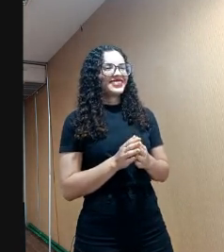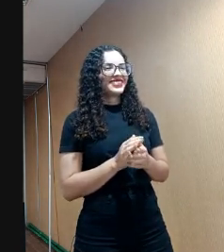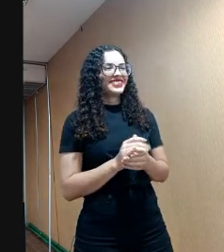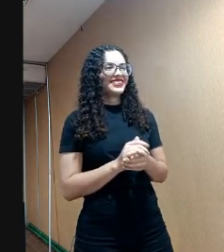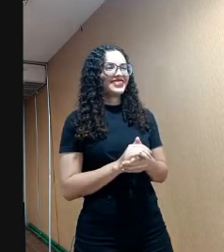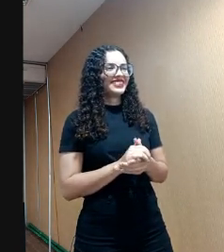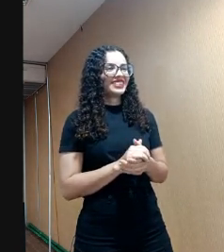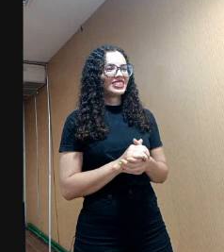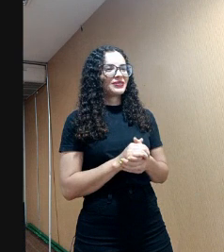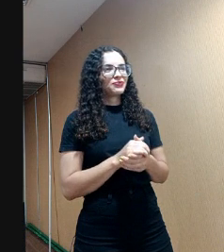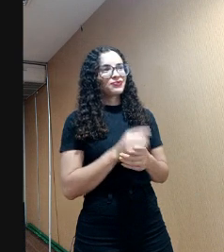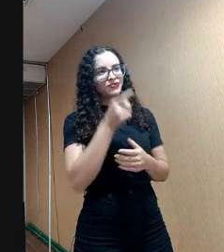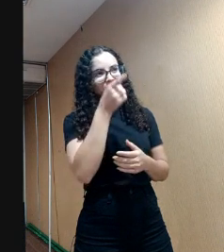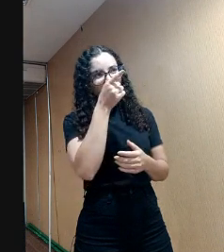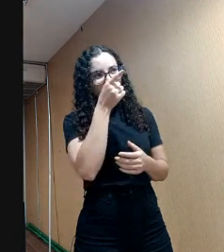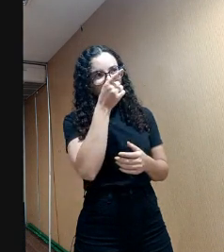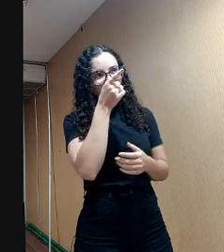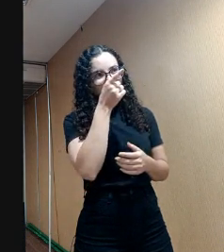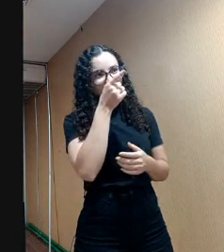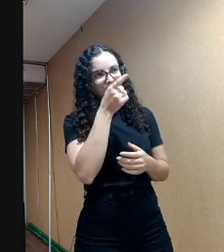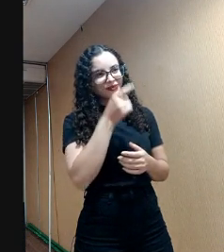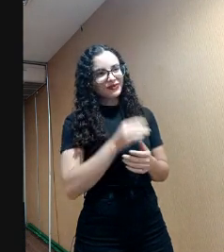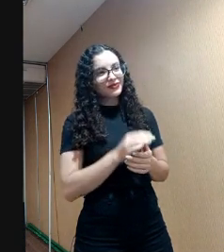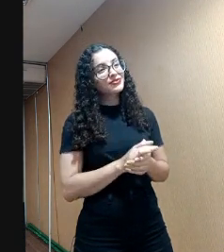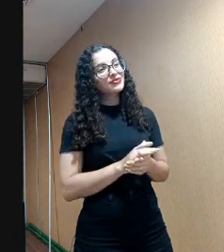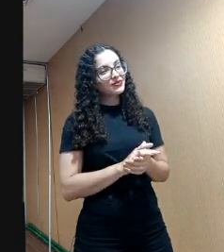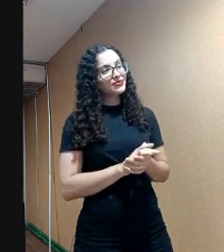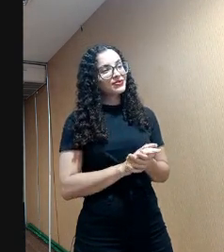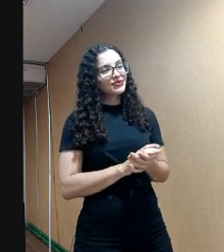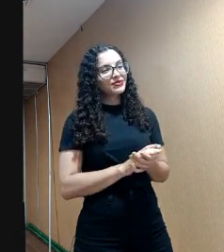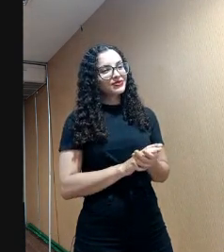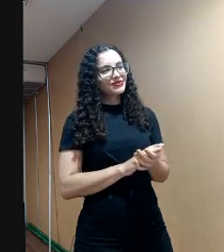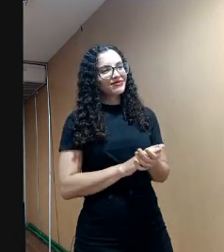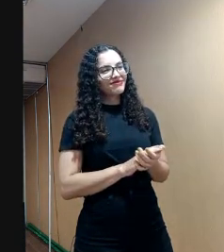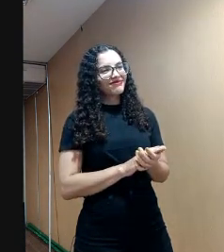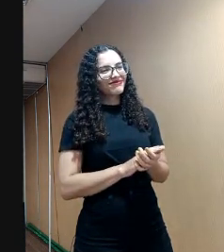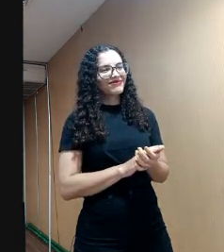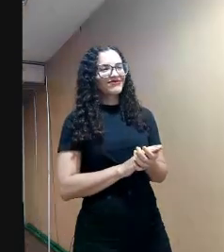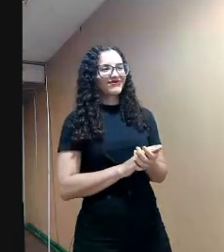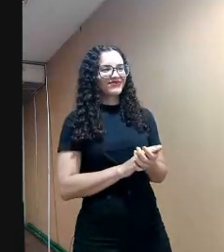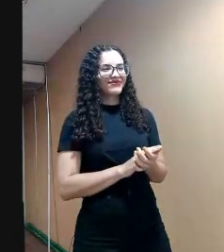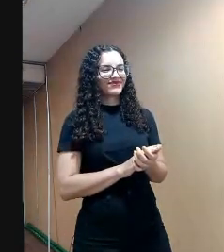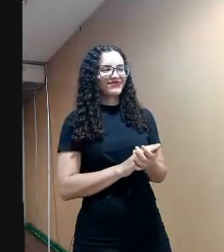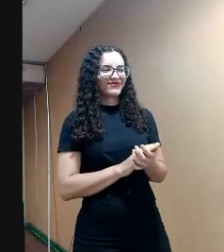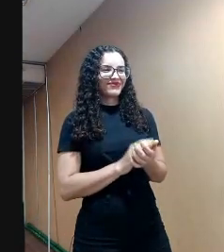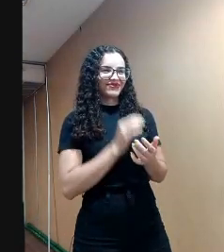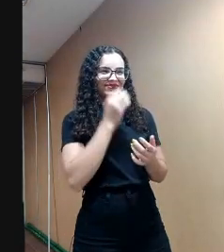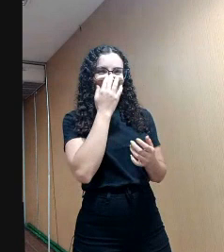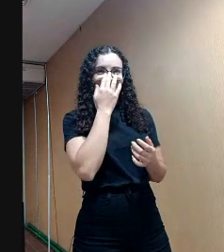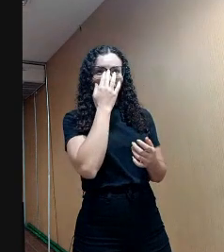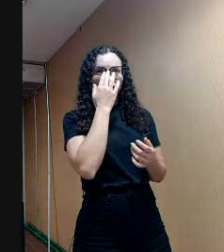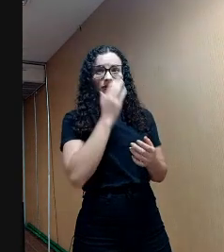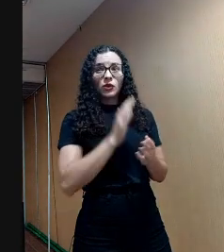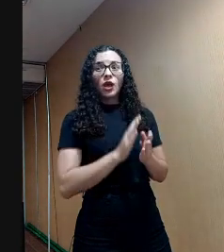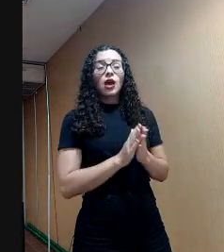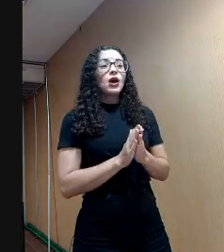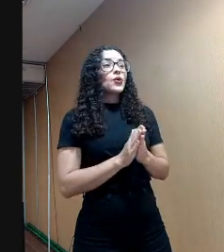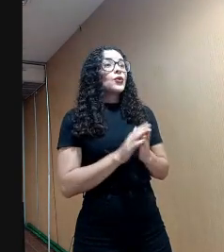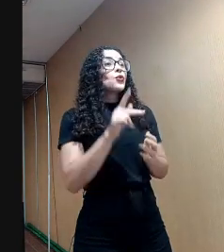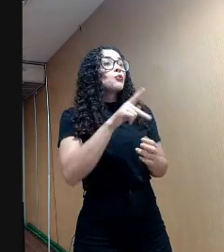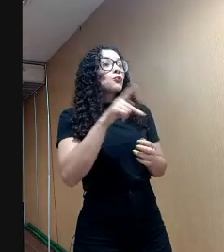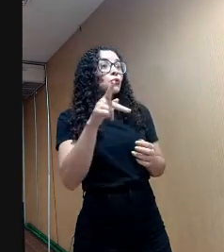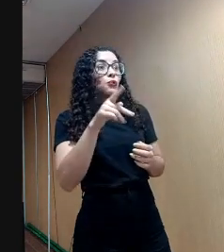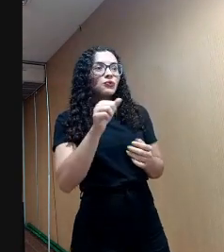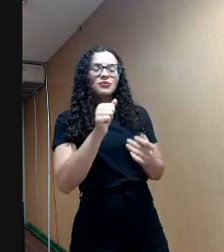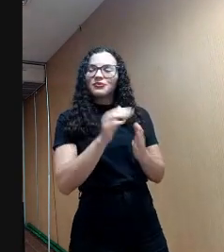também fazendo parte desse projeto. Saudar também o professor Emerson Rodrigues, que, por sinal,